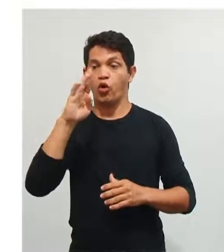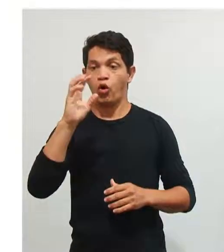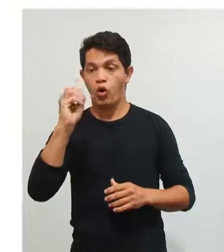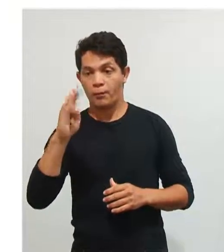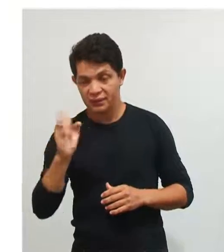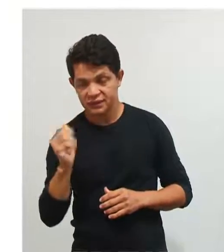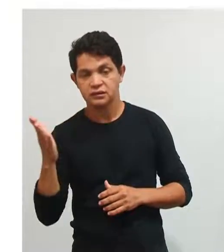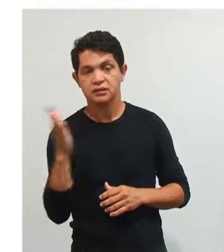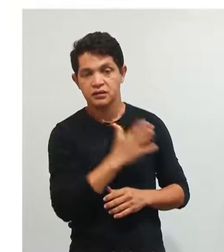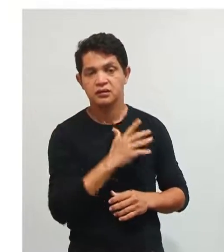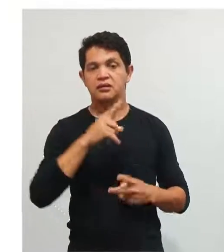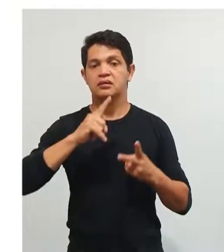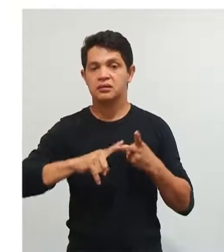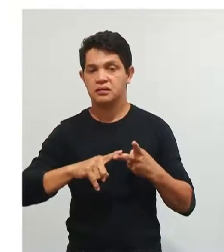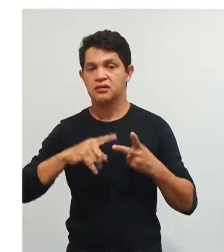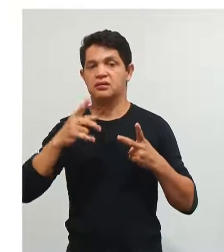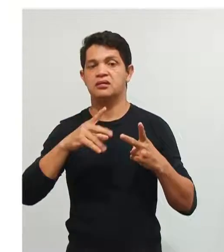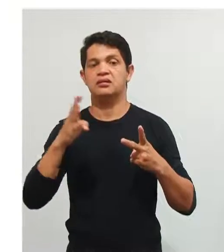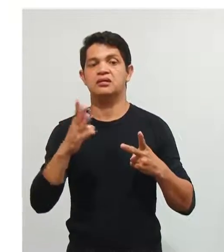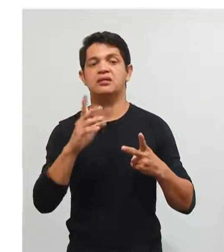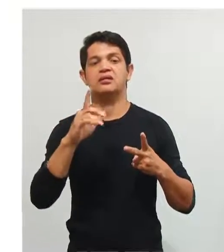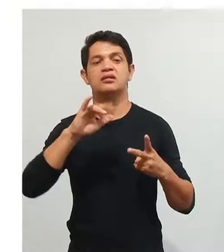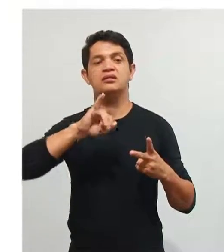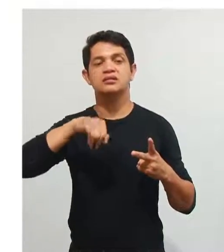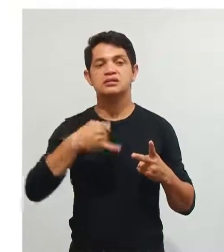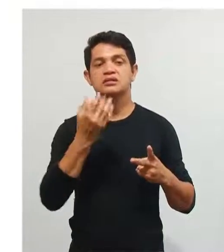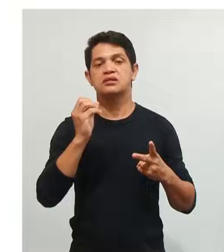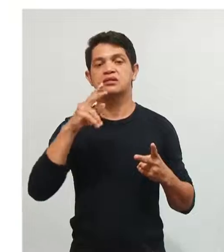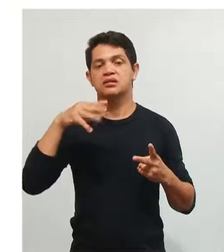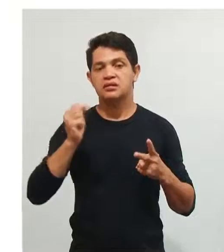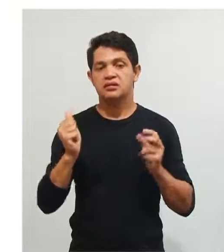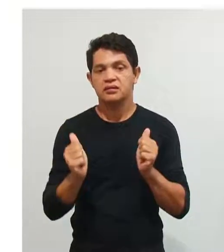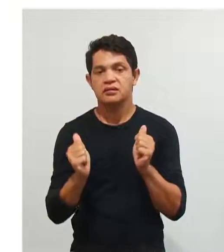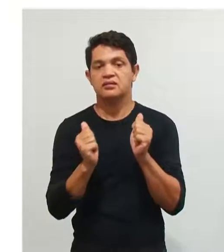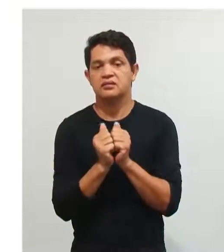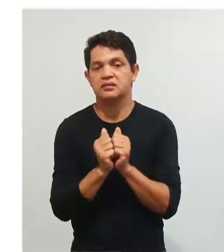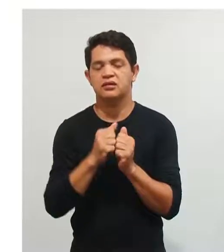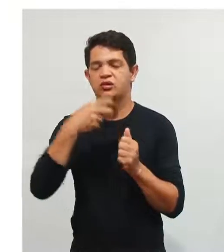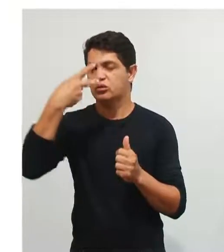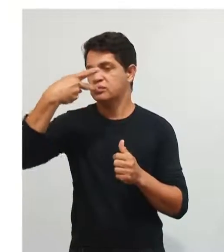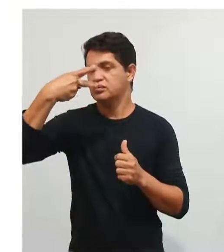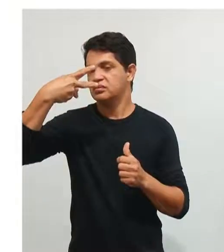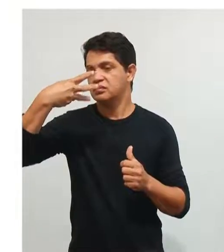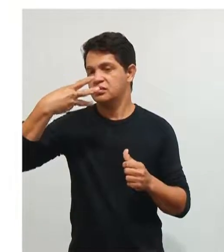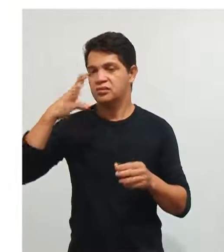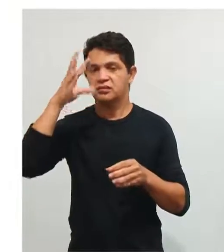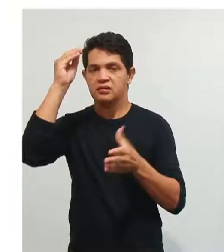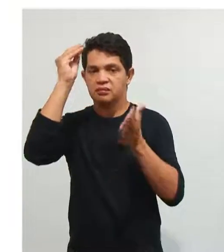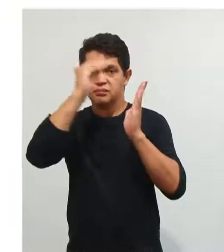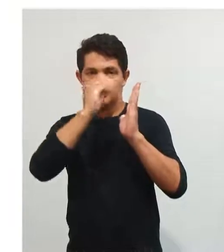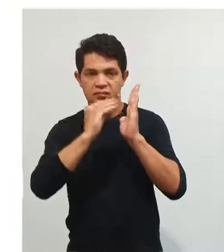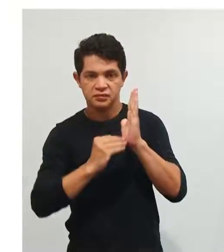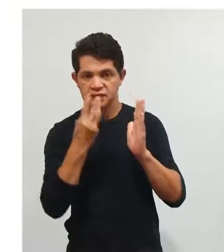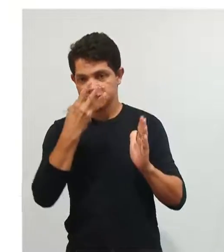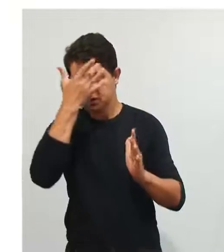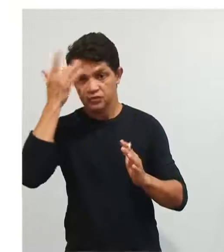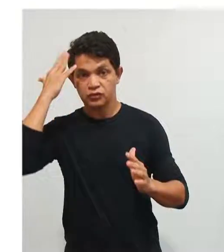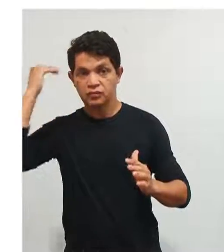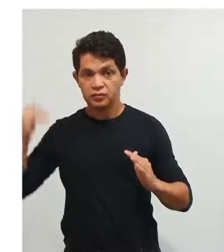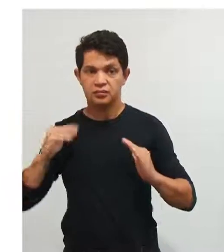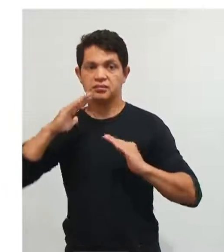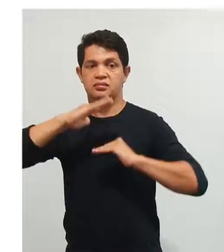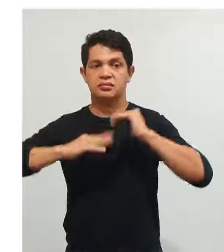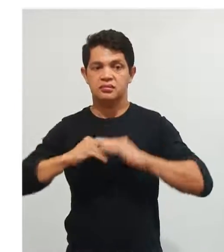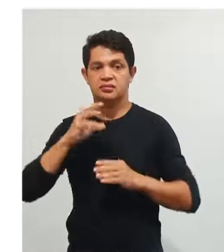Erasmo Carlos e Vanderleia. Junto, o trio iria estabelecer um marco na televisão